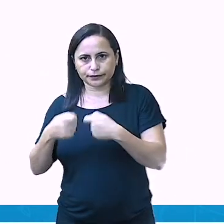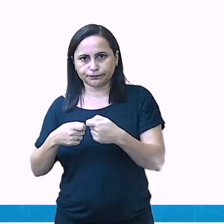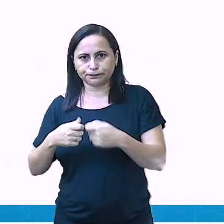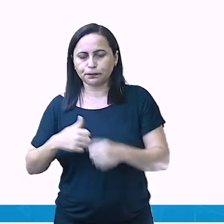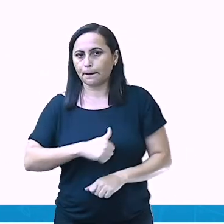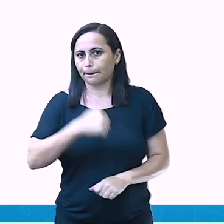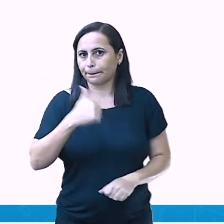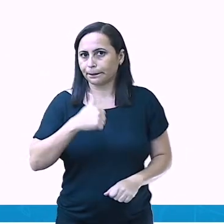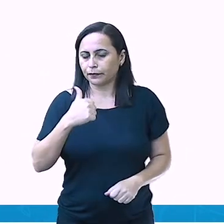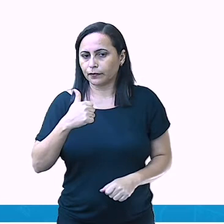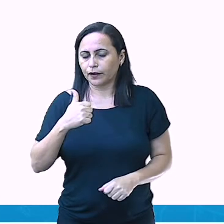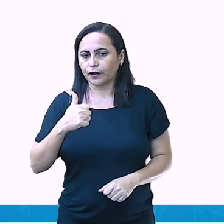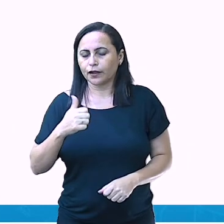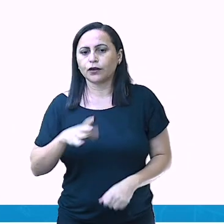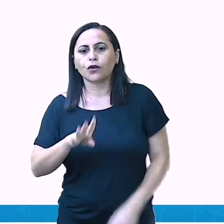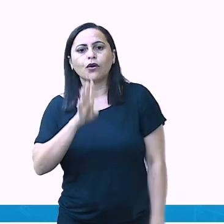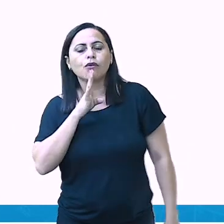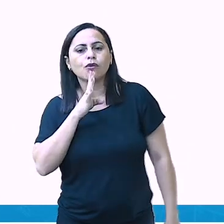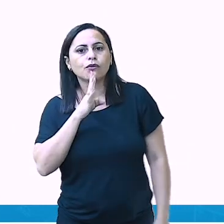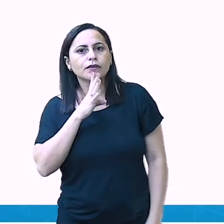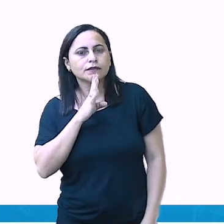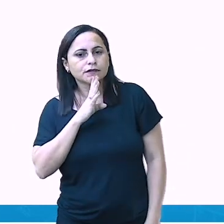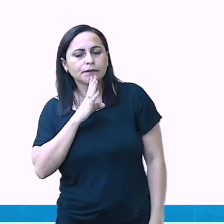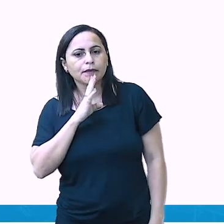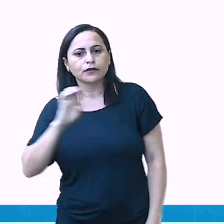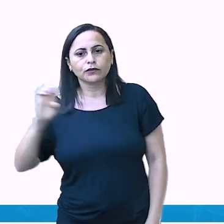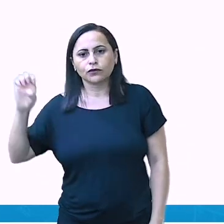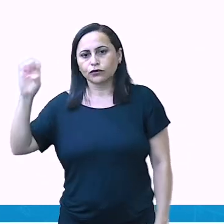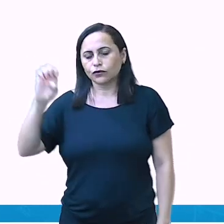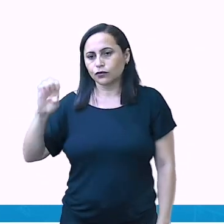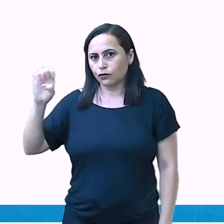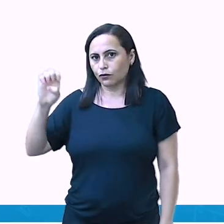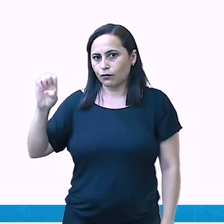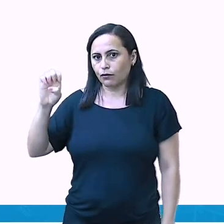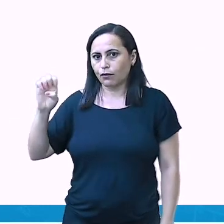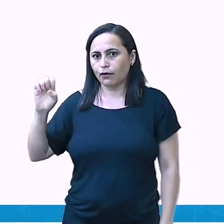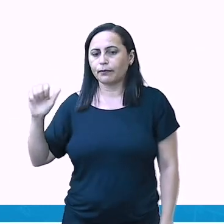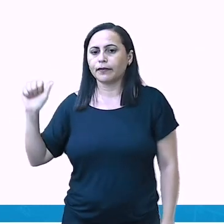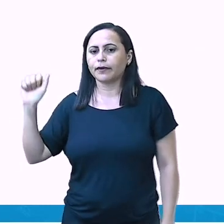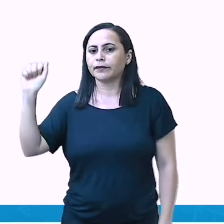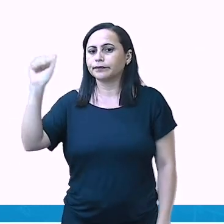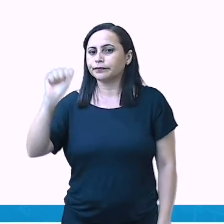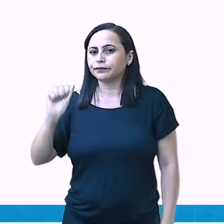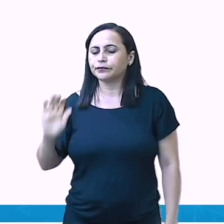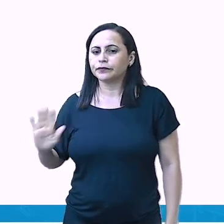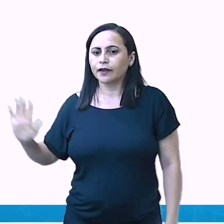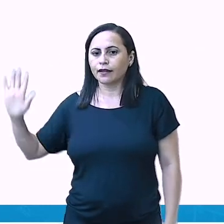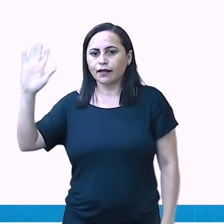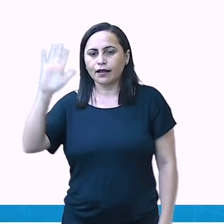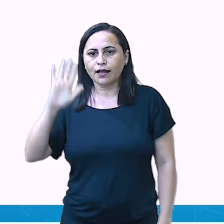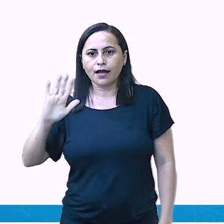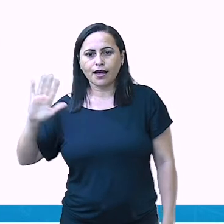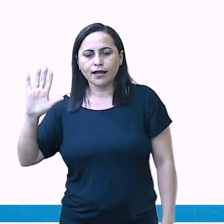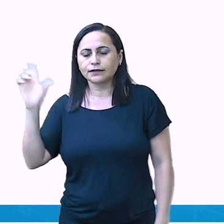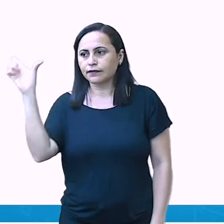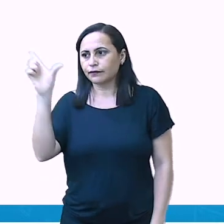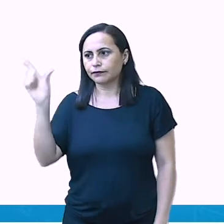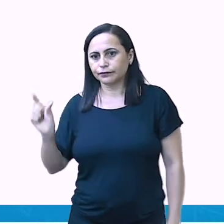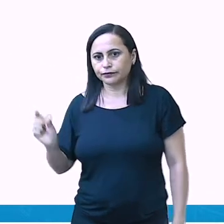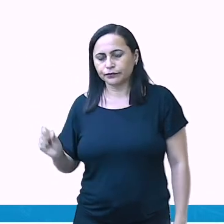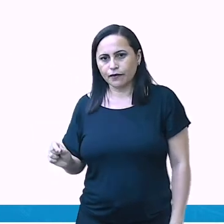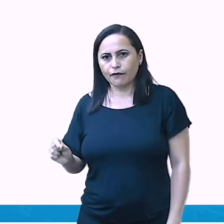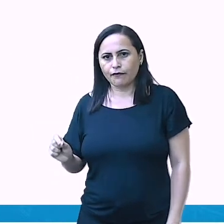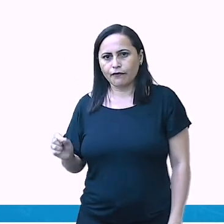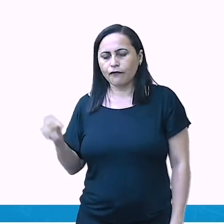outros continentes, como Europa, Ásia e África. Então, nós estamos falando de um período onde, dentro desses três continentes,